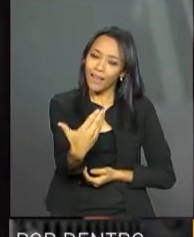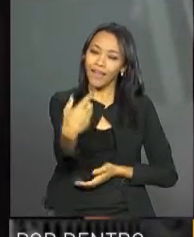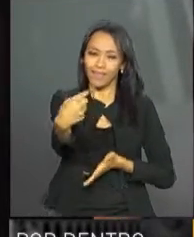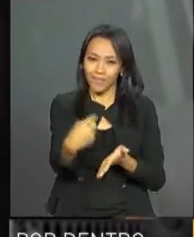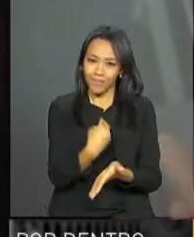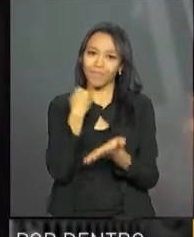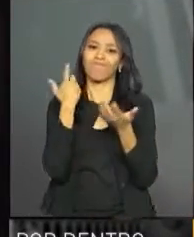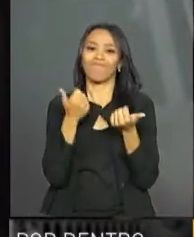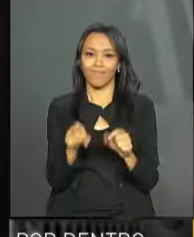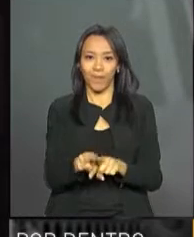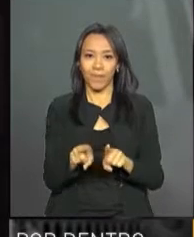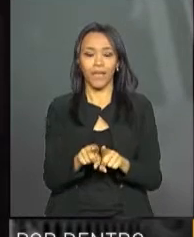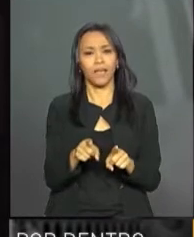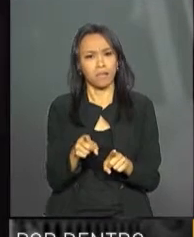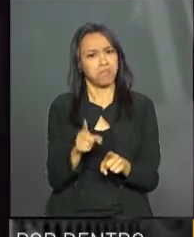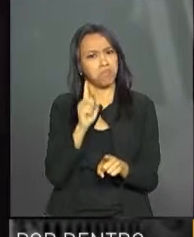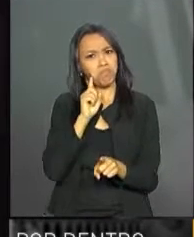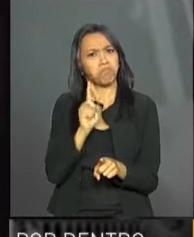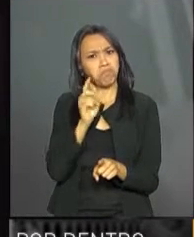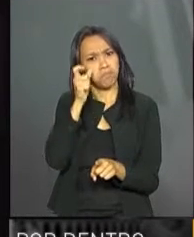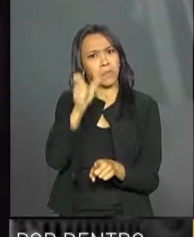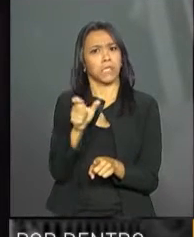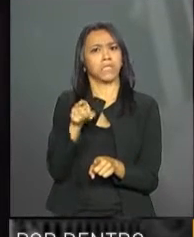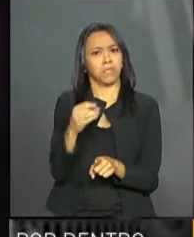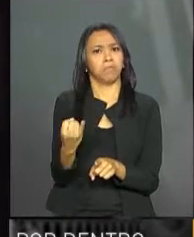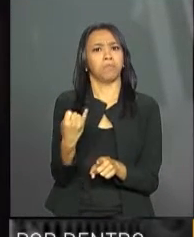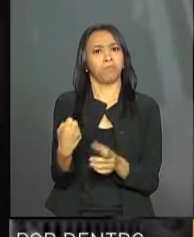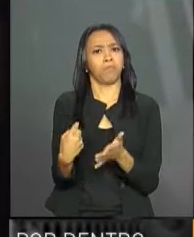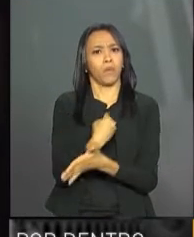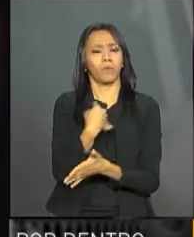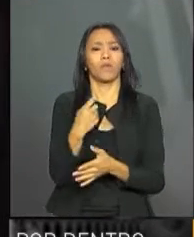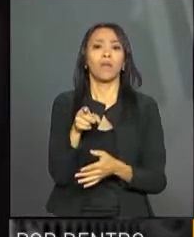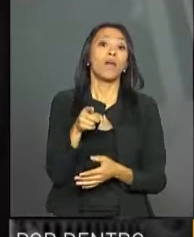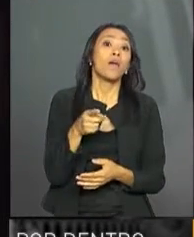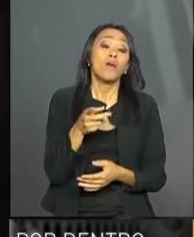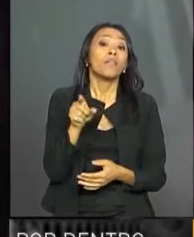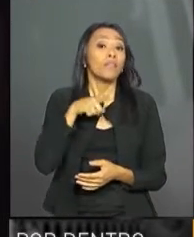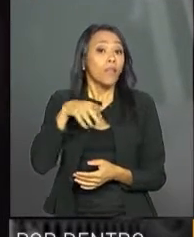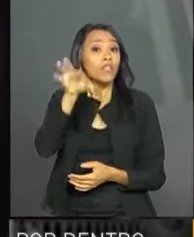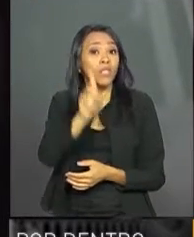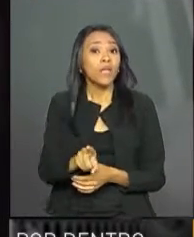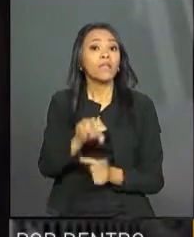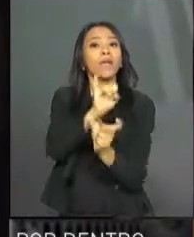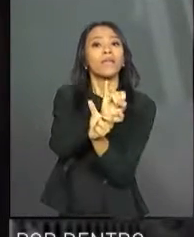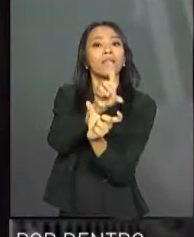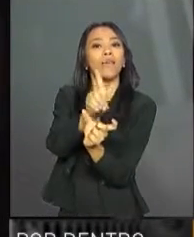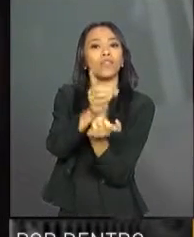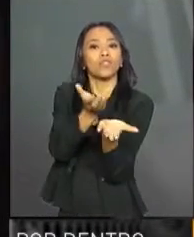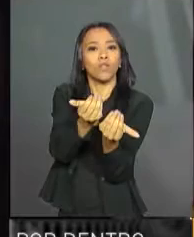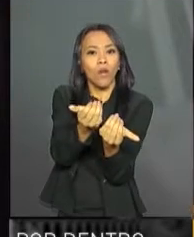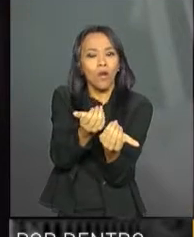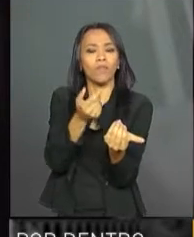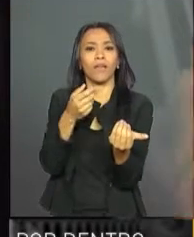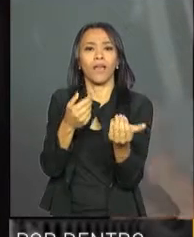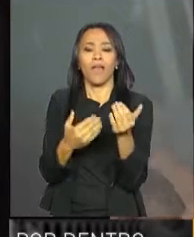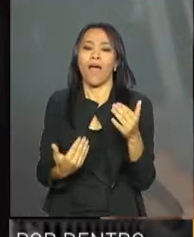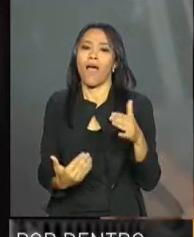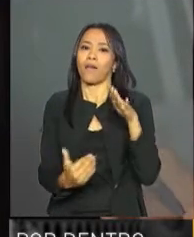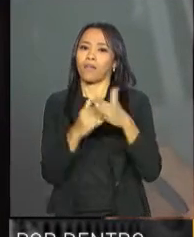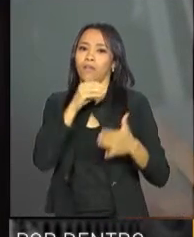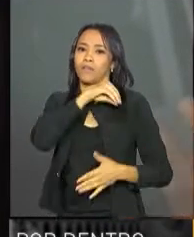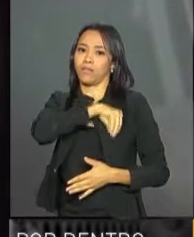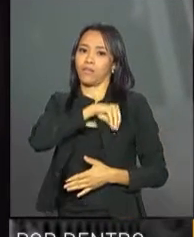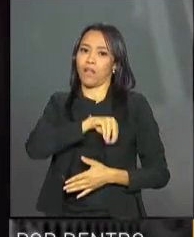participação pergunta muito pertinente você pegar direito ao ipi jovem com renda familiar de até dois salários